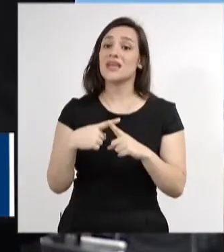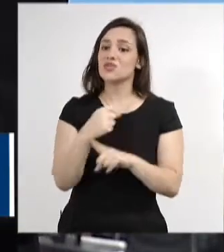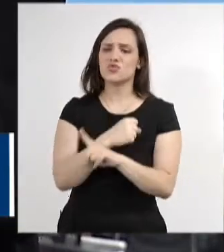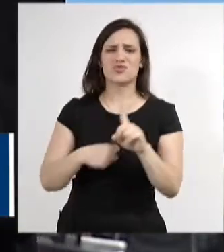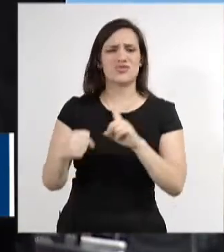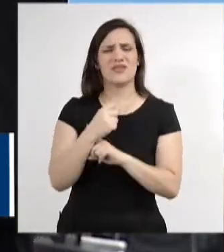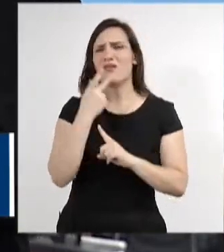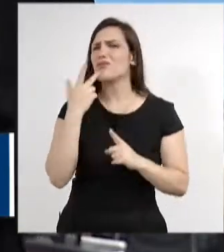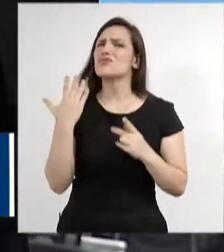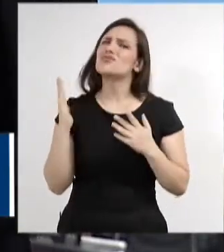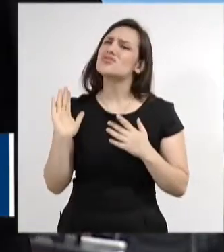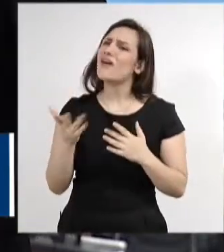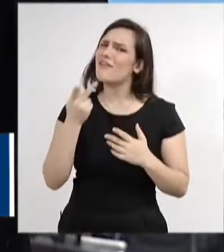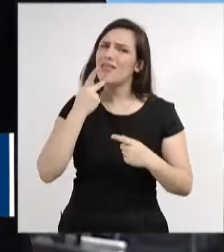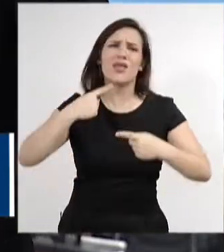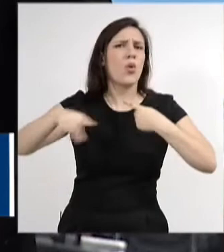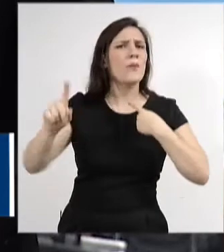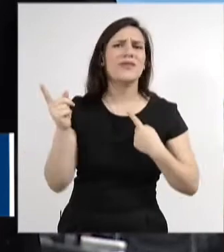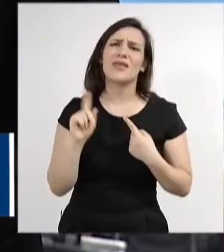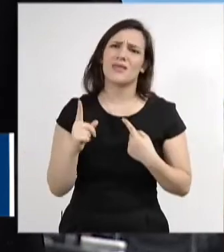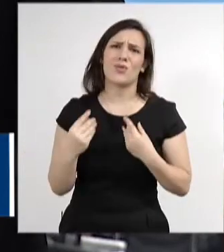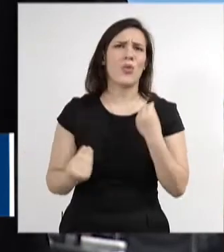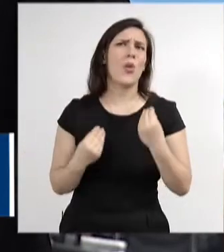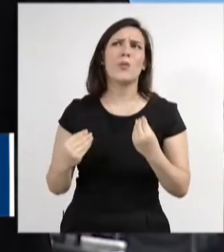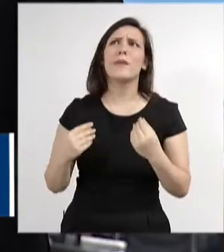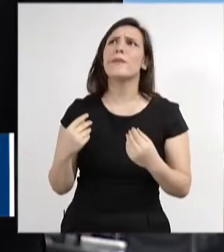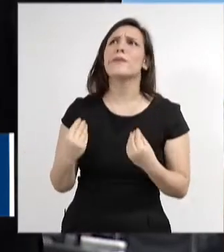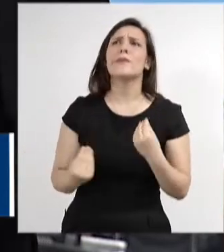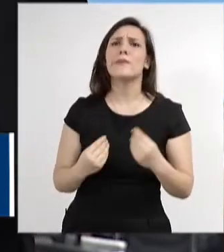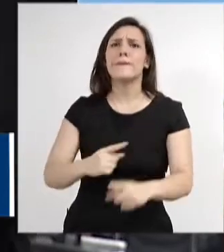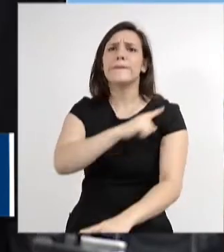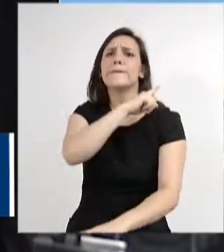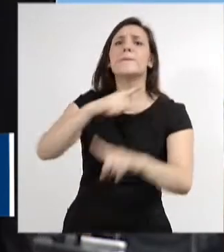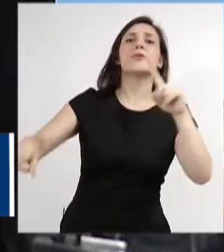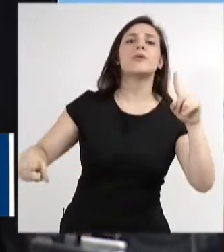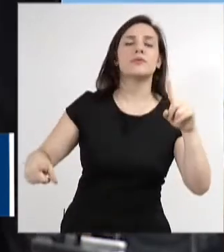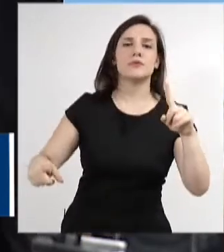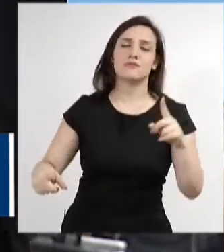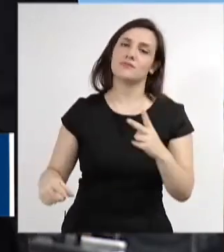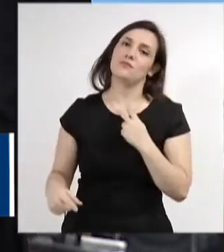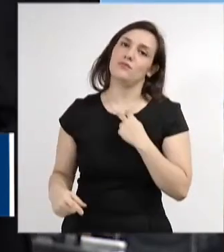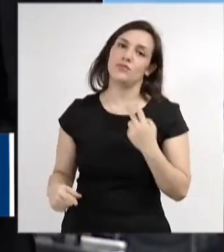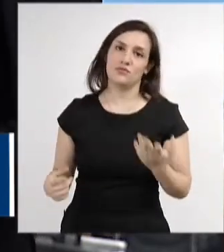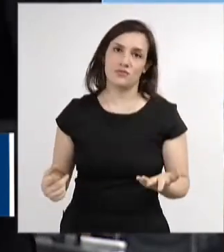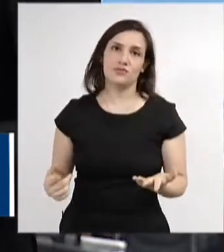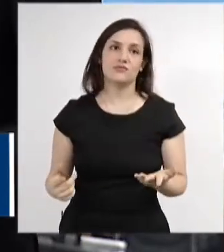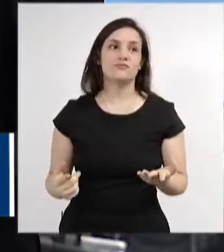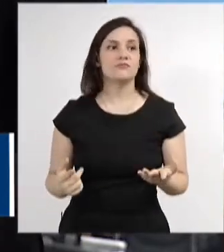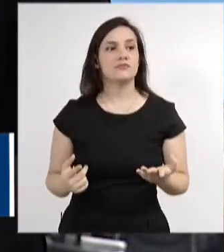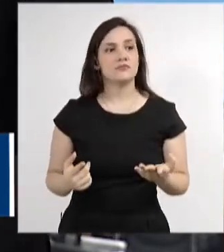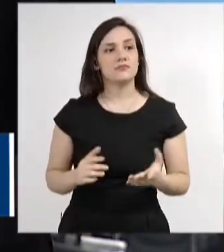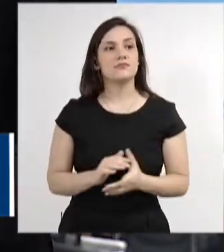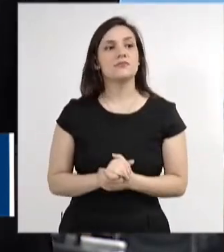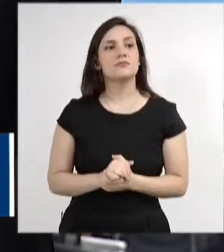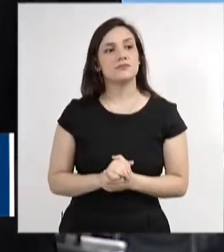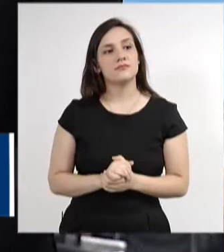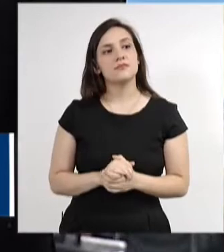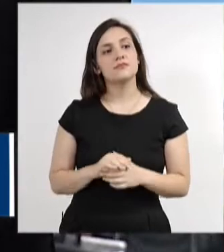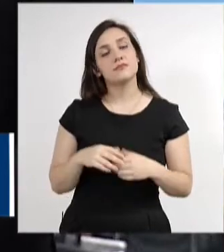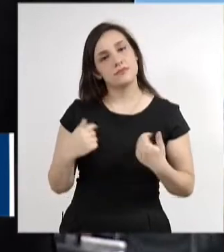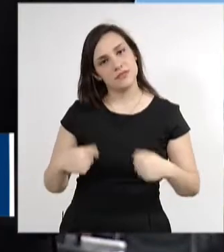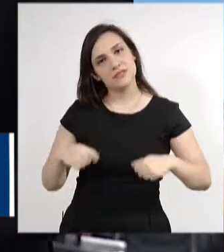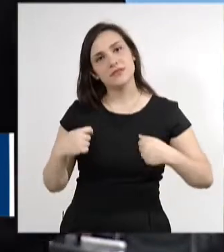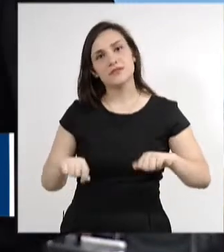já existente, né, nesses espaços, as pessoas, a gente espera que tenham aí respeito, né,